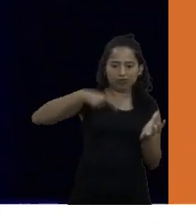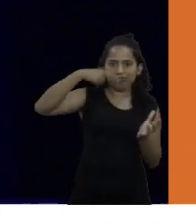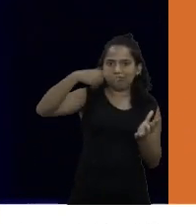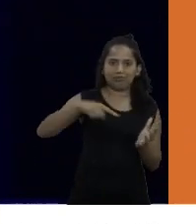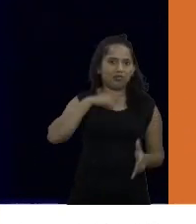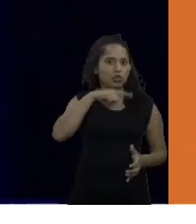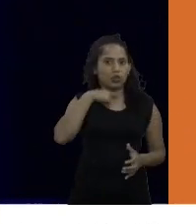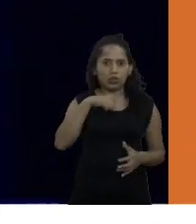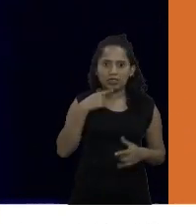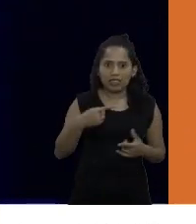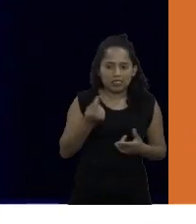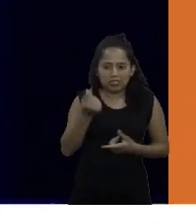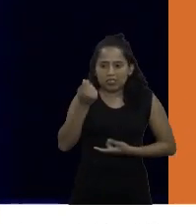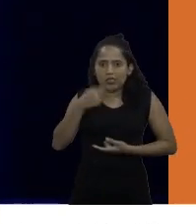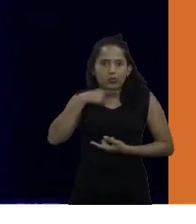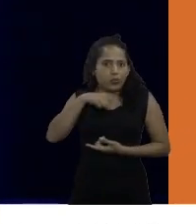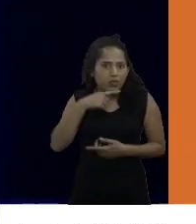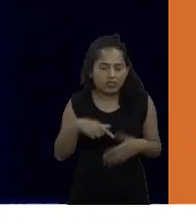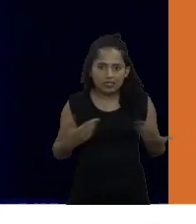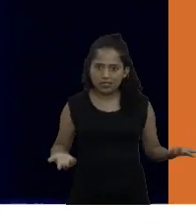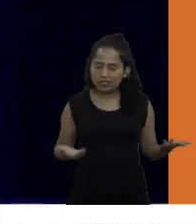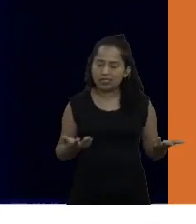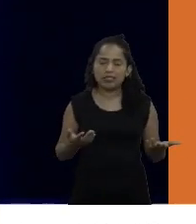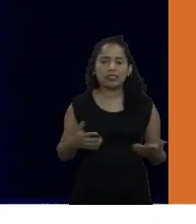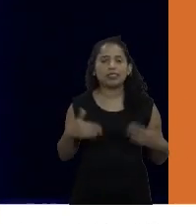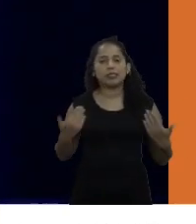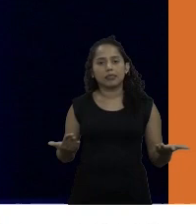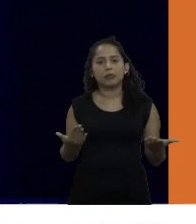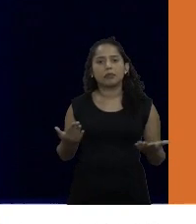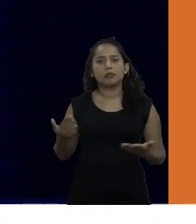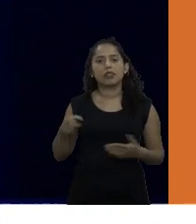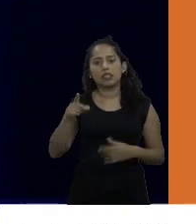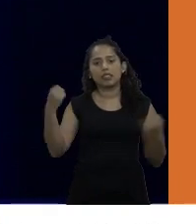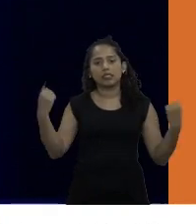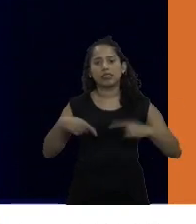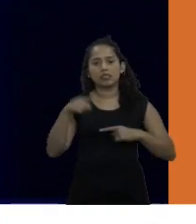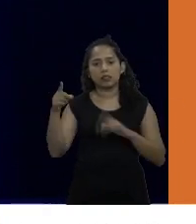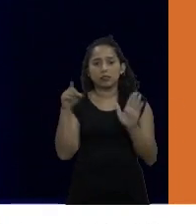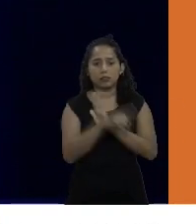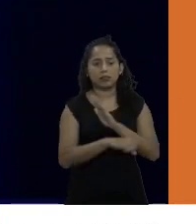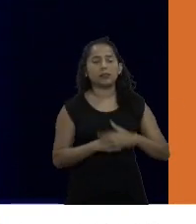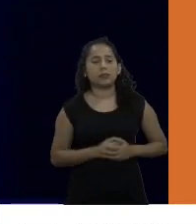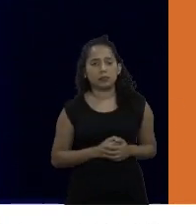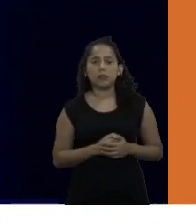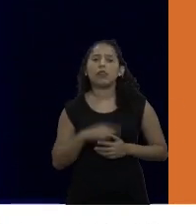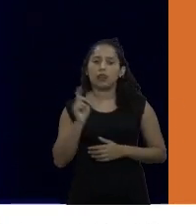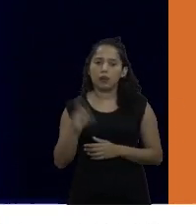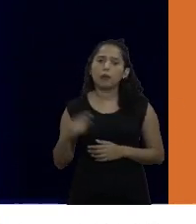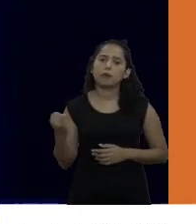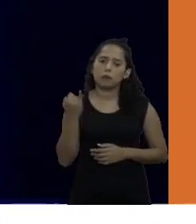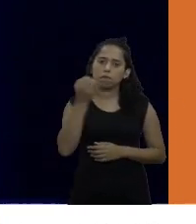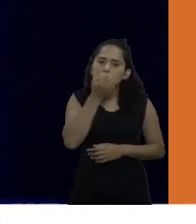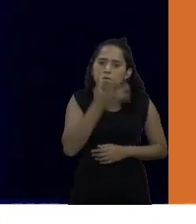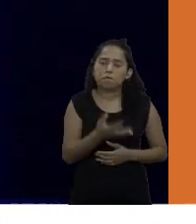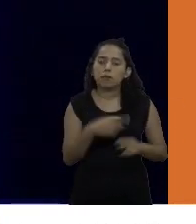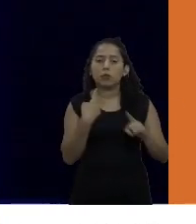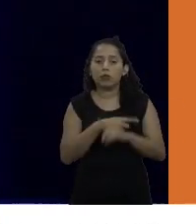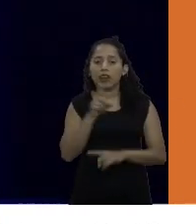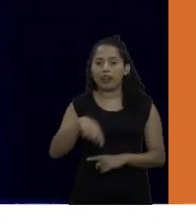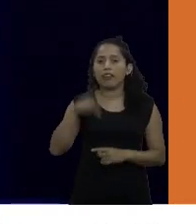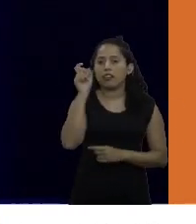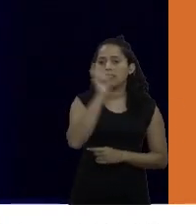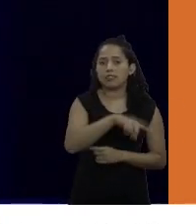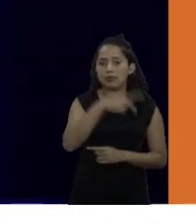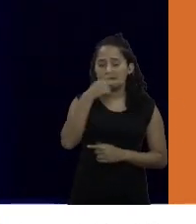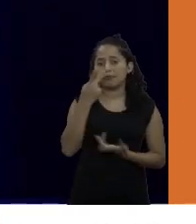não acontecem, não gera renda, não gera nada. Então, para as novas, esse desafio, a sua pergunta, é uma pergunta muito boa, porque é um desafio das